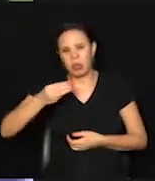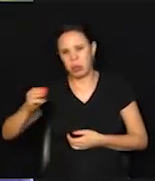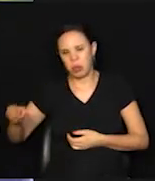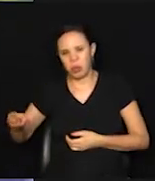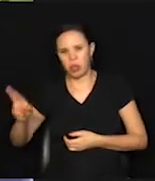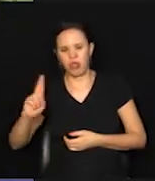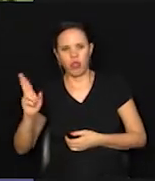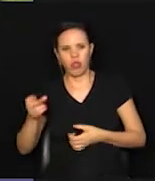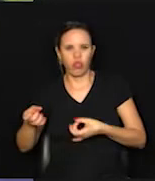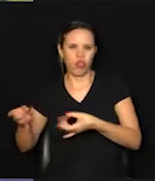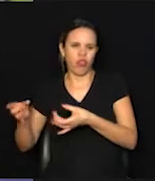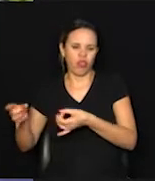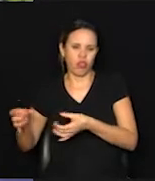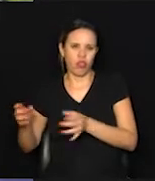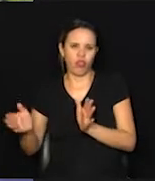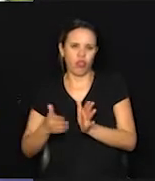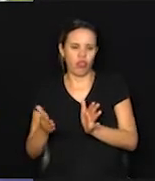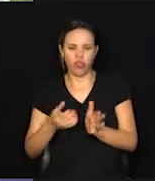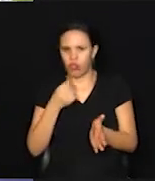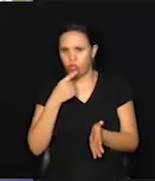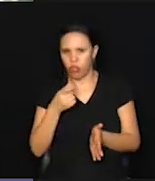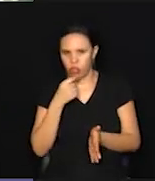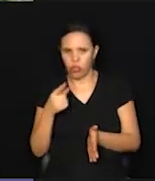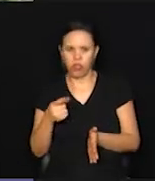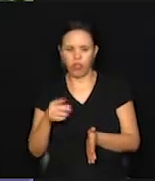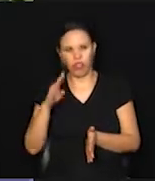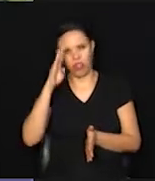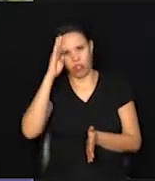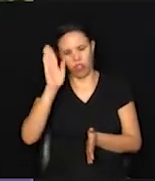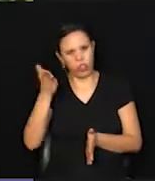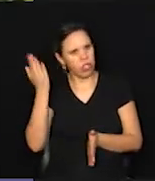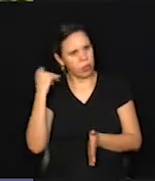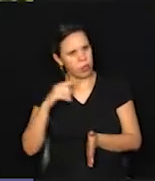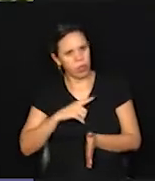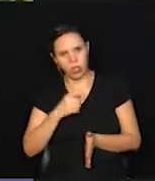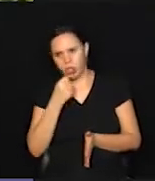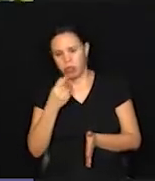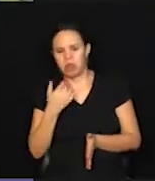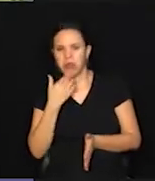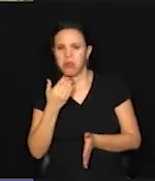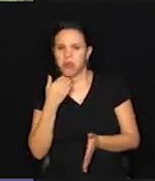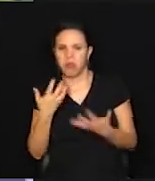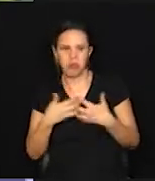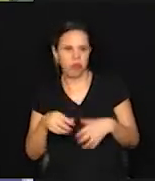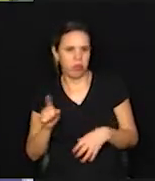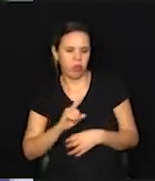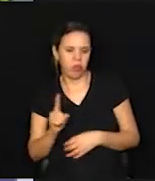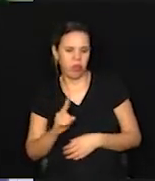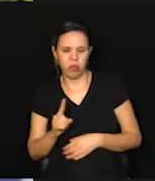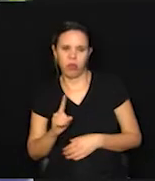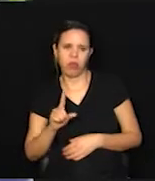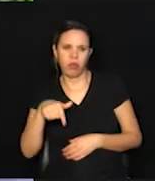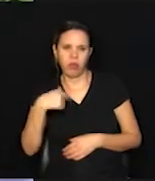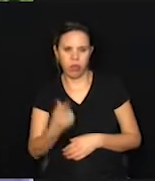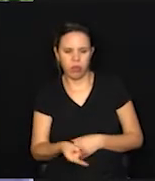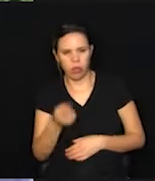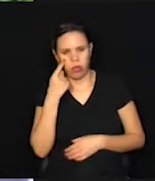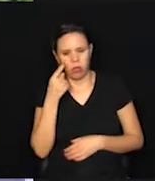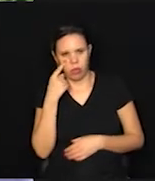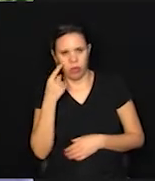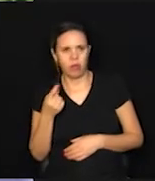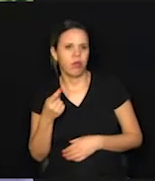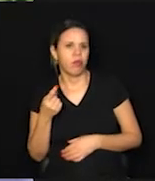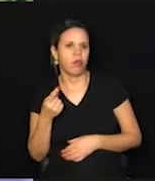lixo, produzindo medicamento nos laboratórios do Exército, quando já se sabia que esse medicamento não funcionava. Depois, nós passamos a ver a situação e a